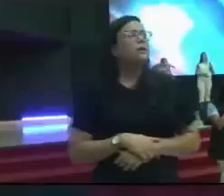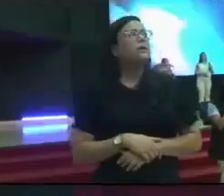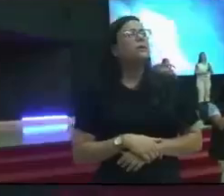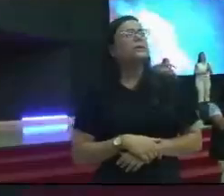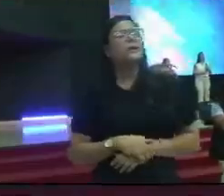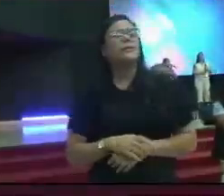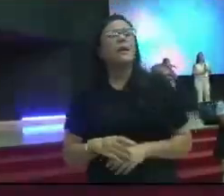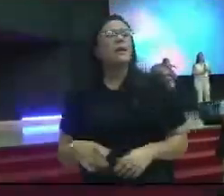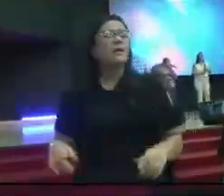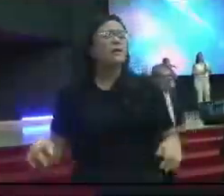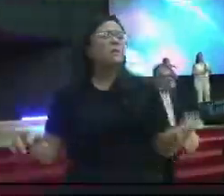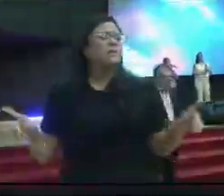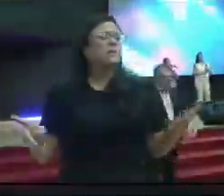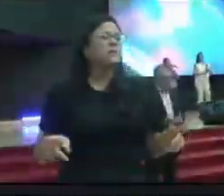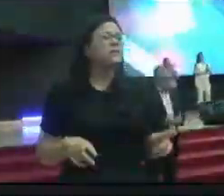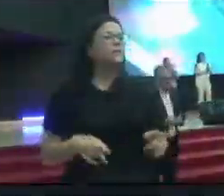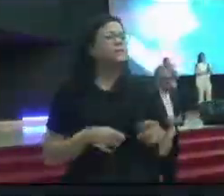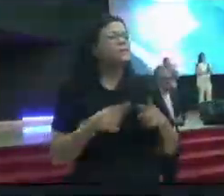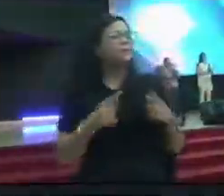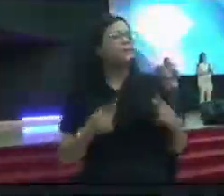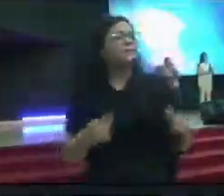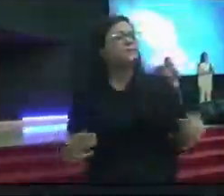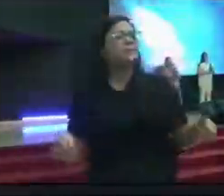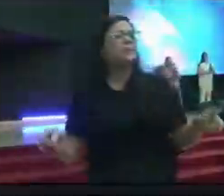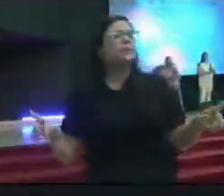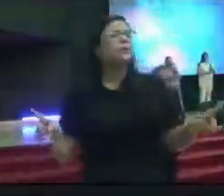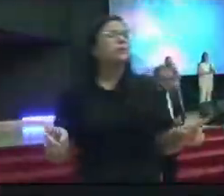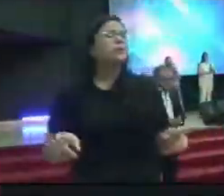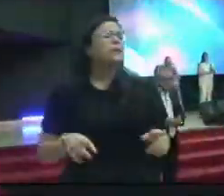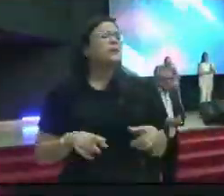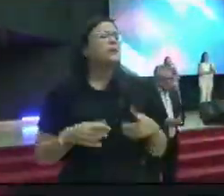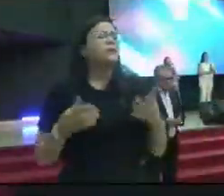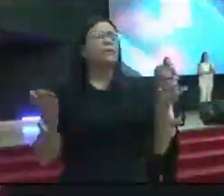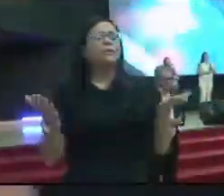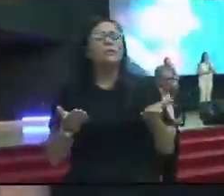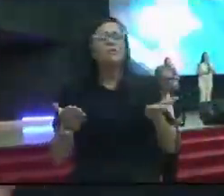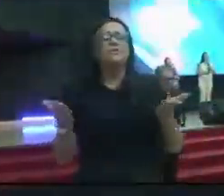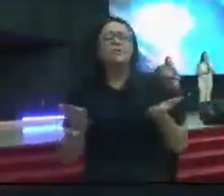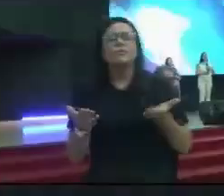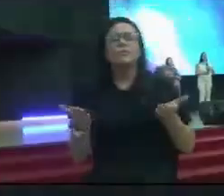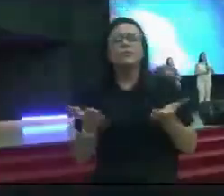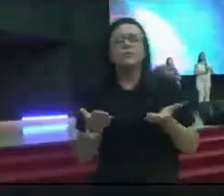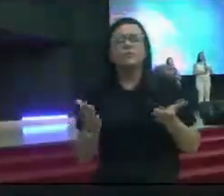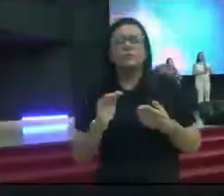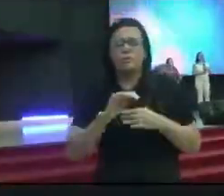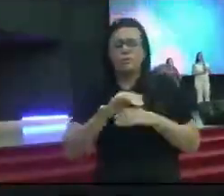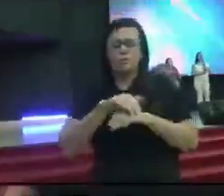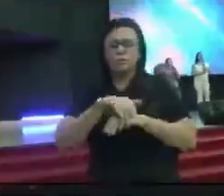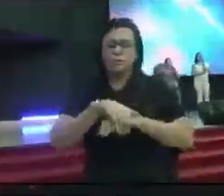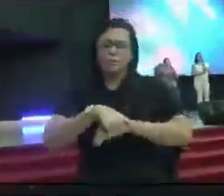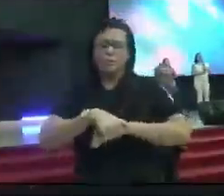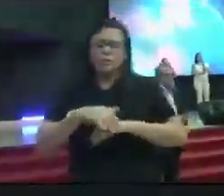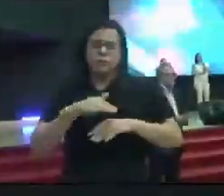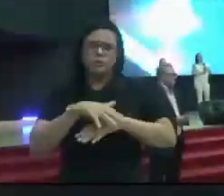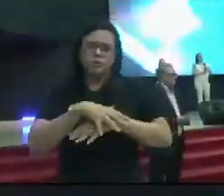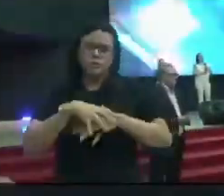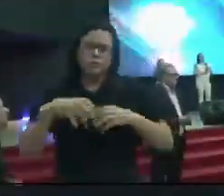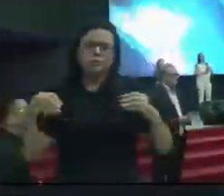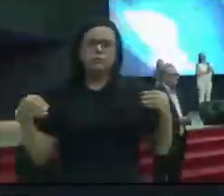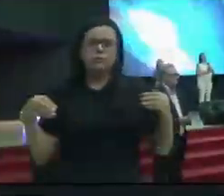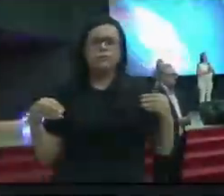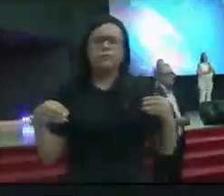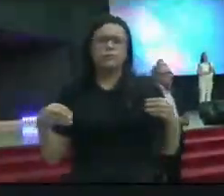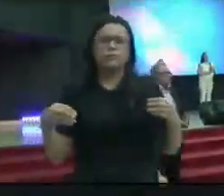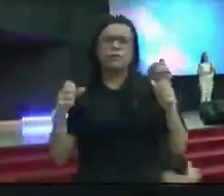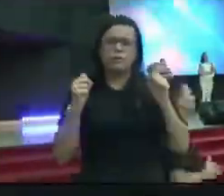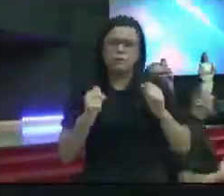saia do teu lugar e venha. Hoje é noite de cura. De vir, saia do